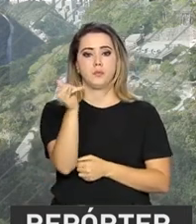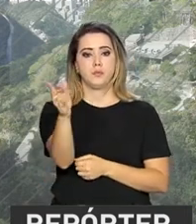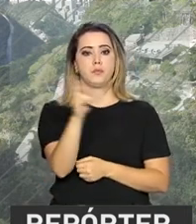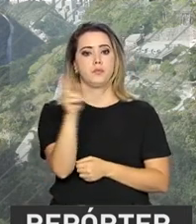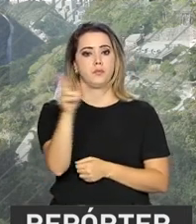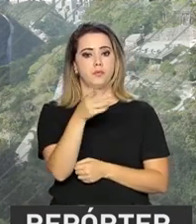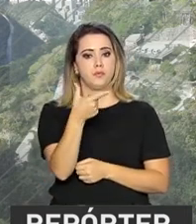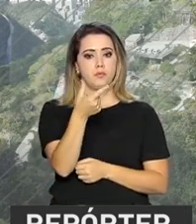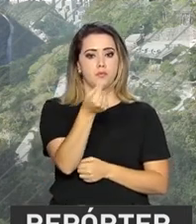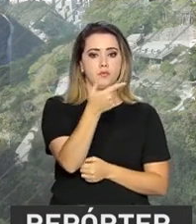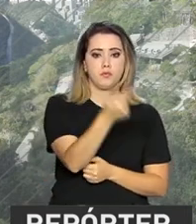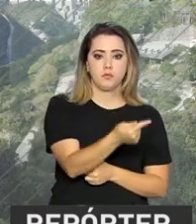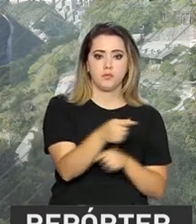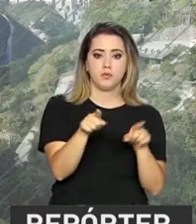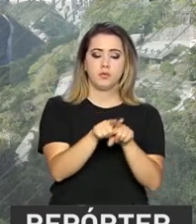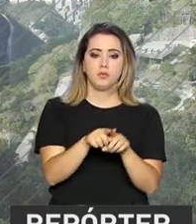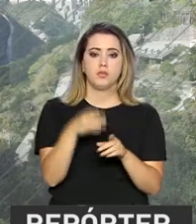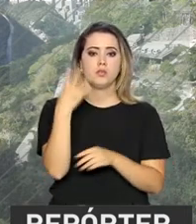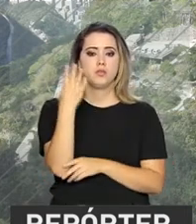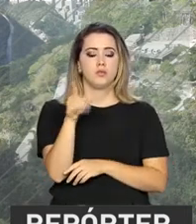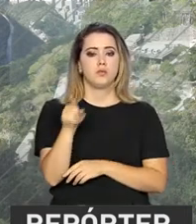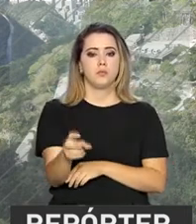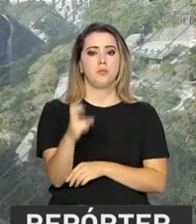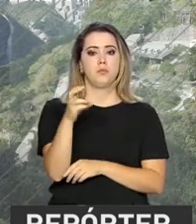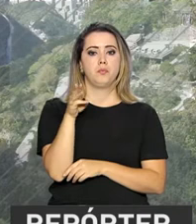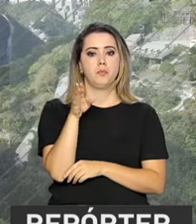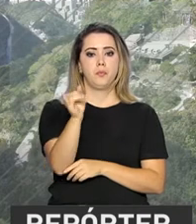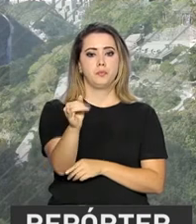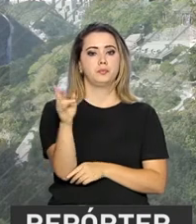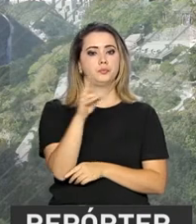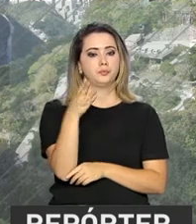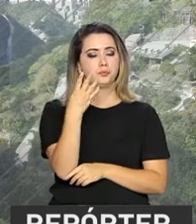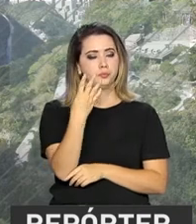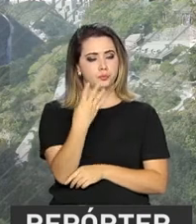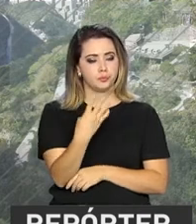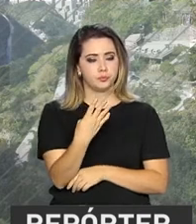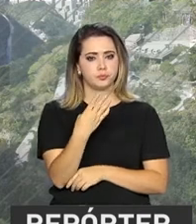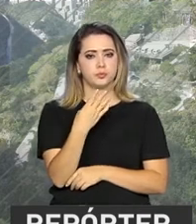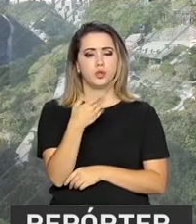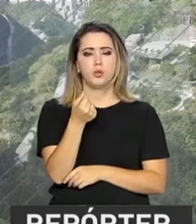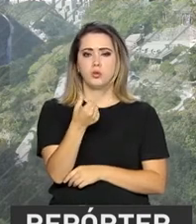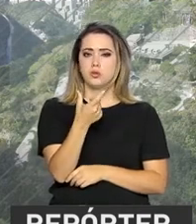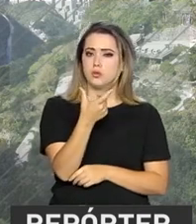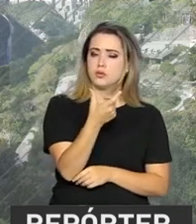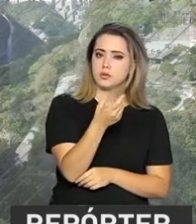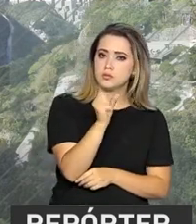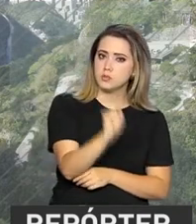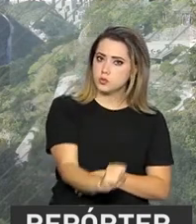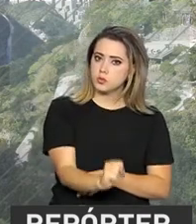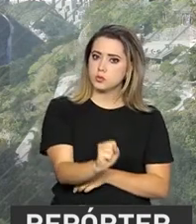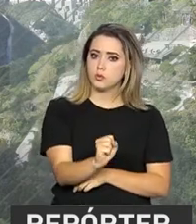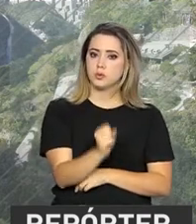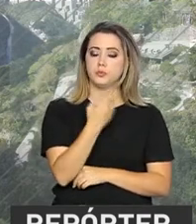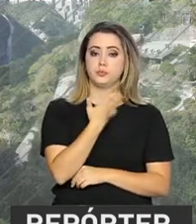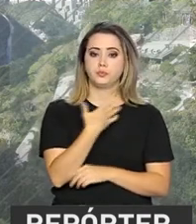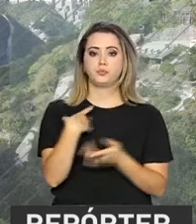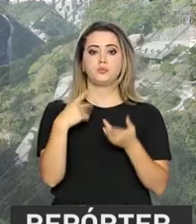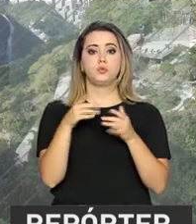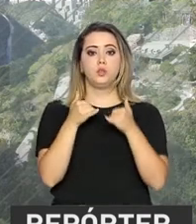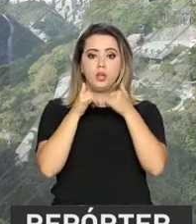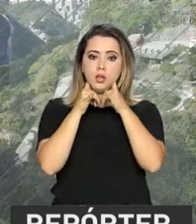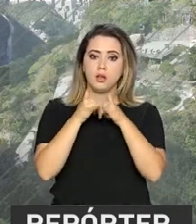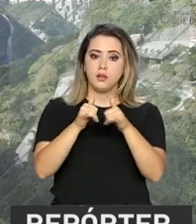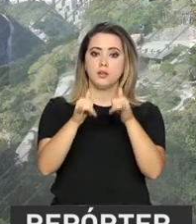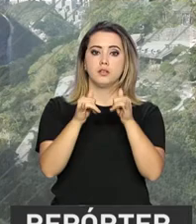em 2017 e 4,5 bi em 2018 a companhia estadual de água e esgoto do rio de